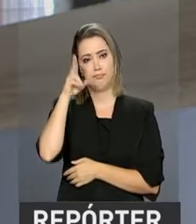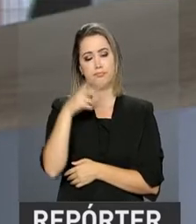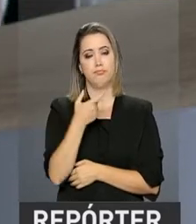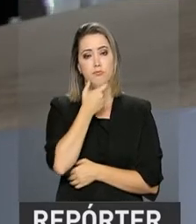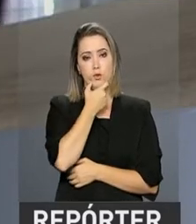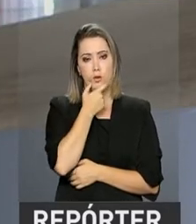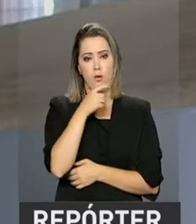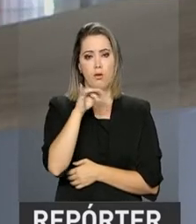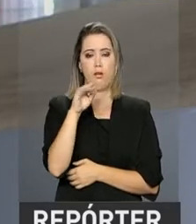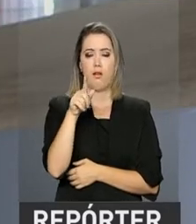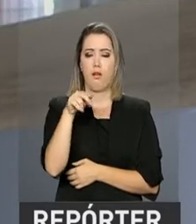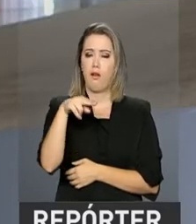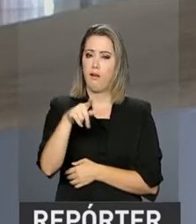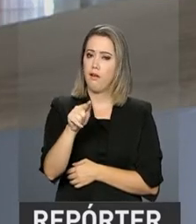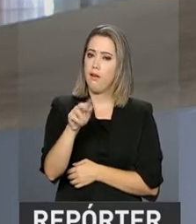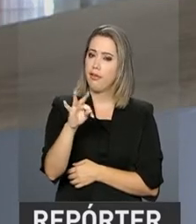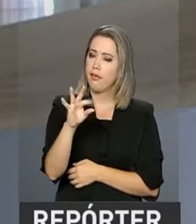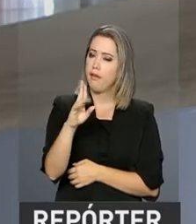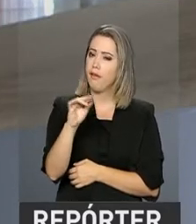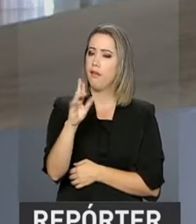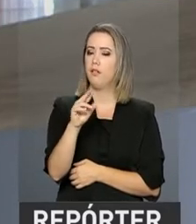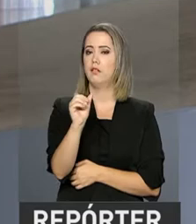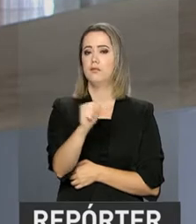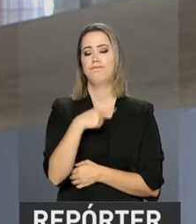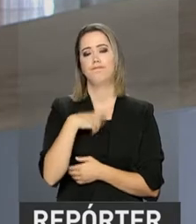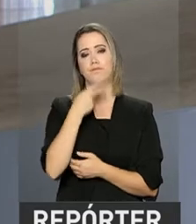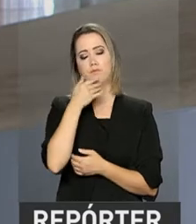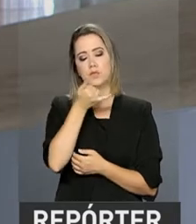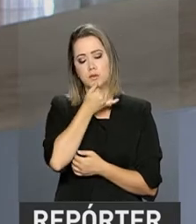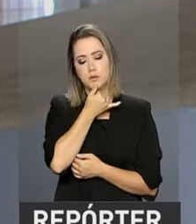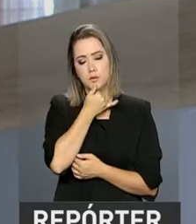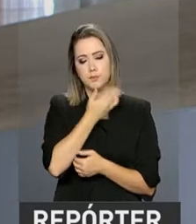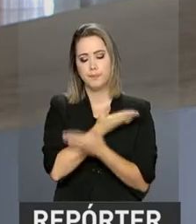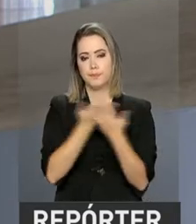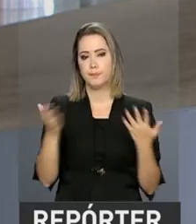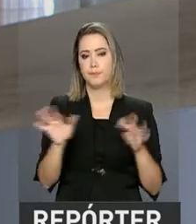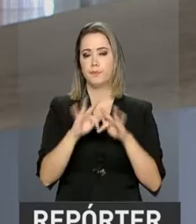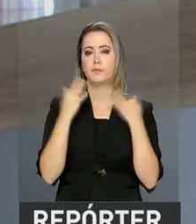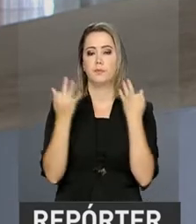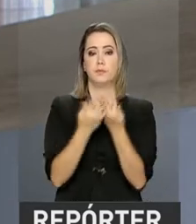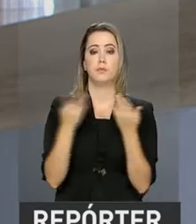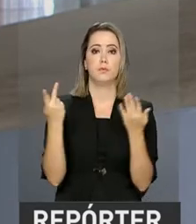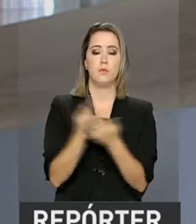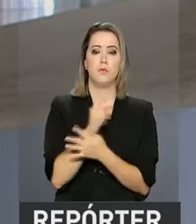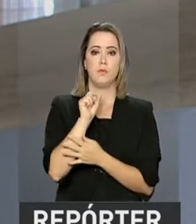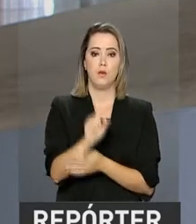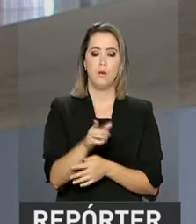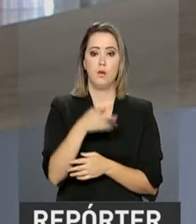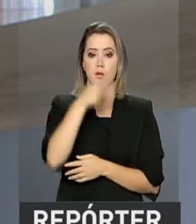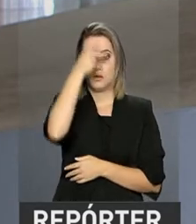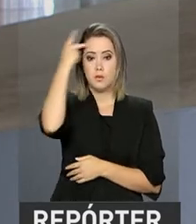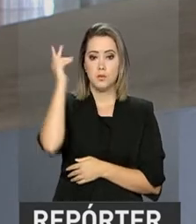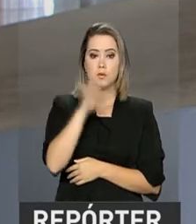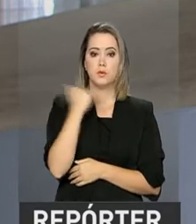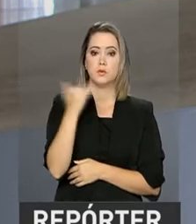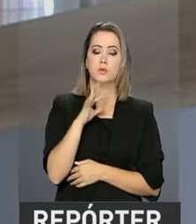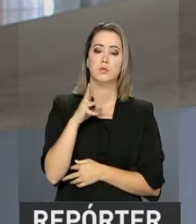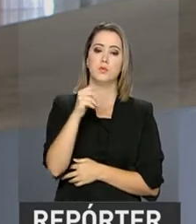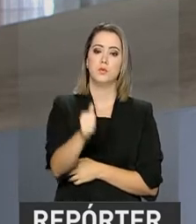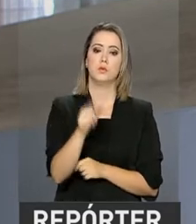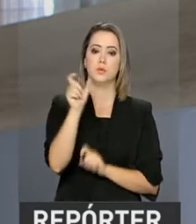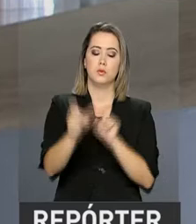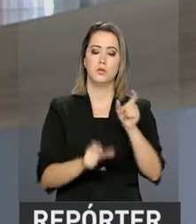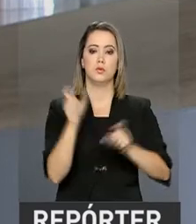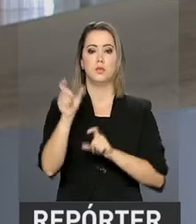e manifestando condolências em relação às famílias das vítimas dos mortos e de todos aqueles